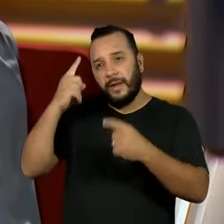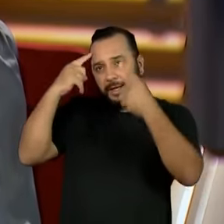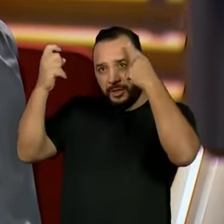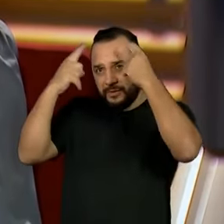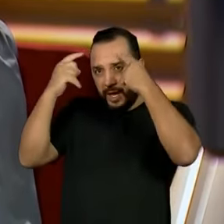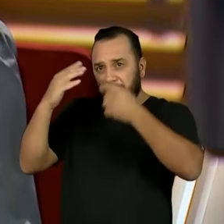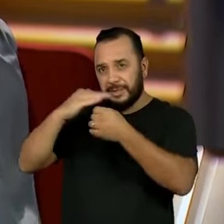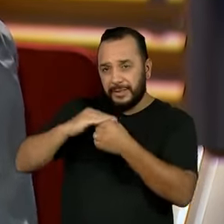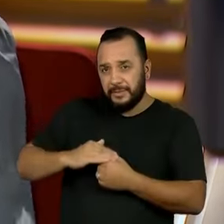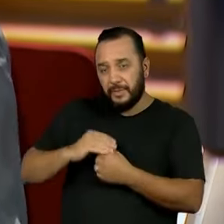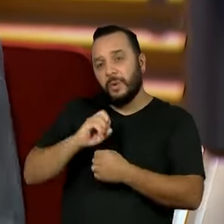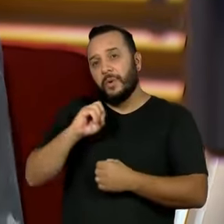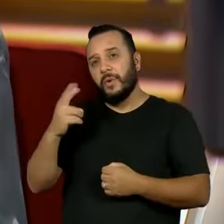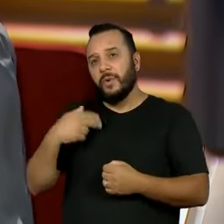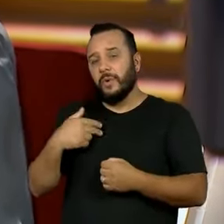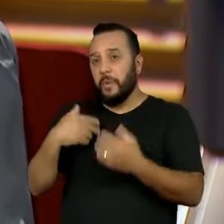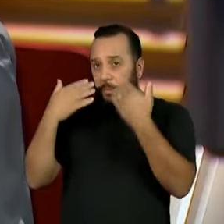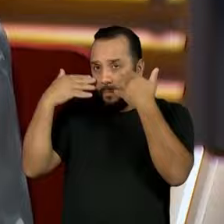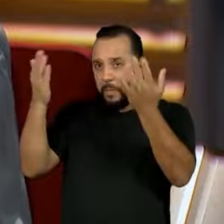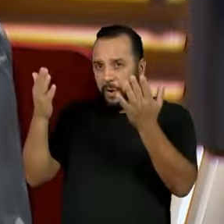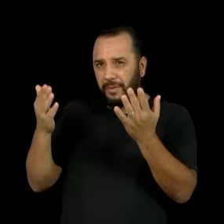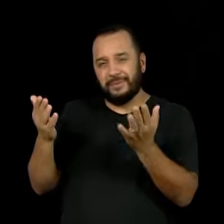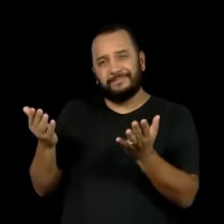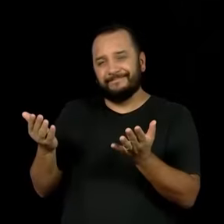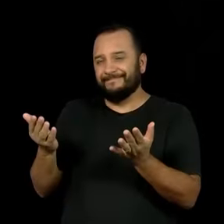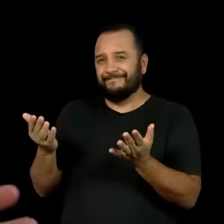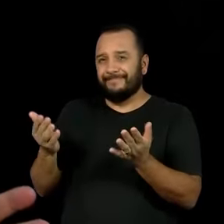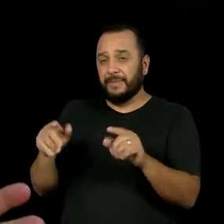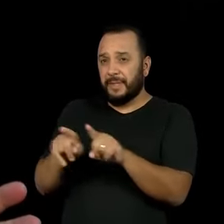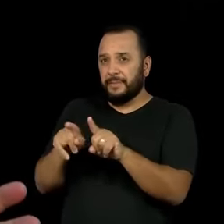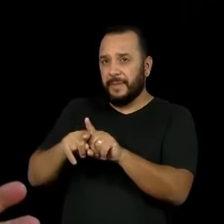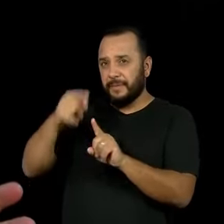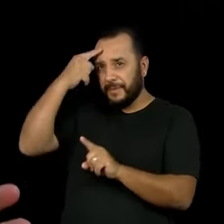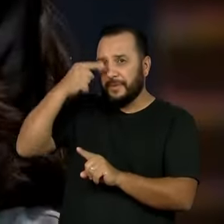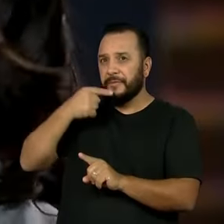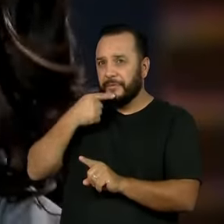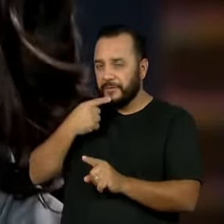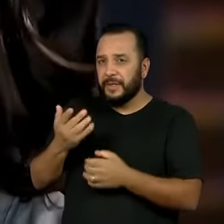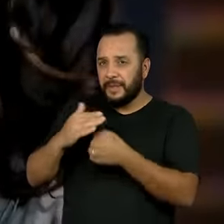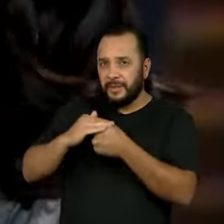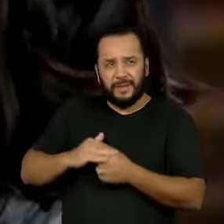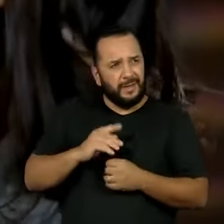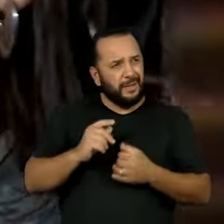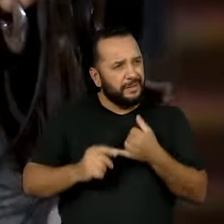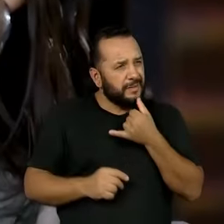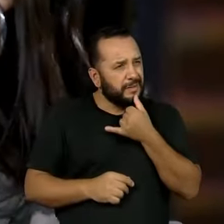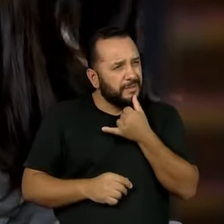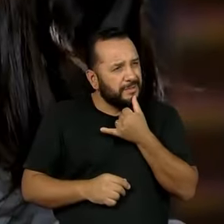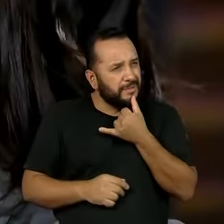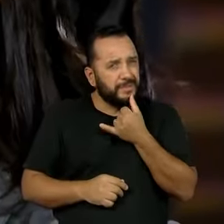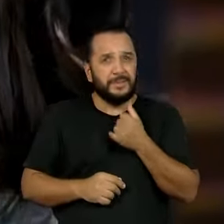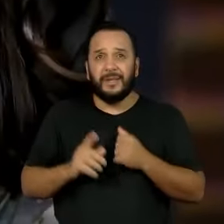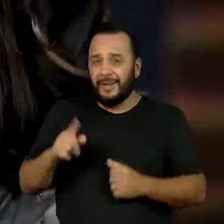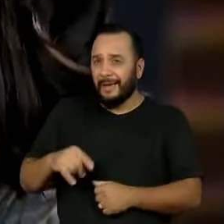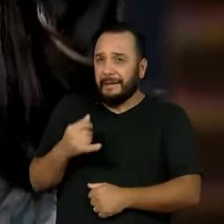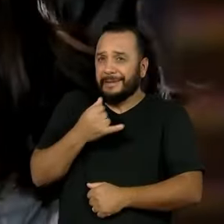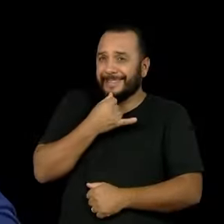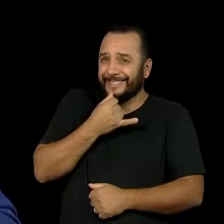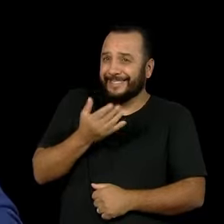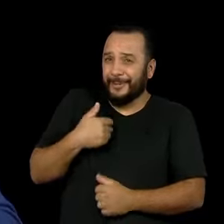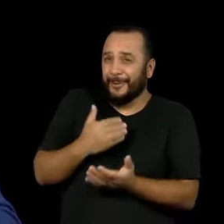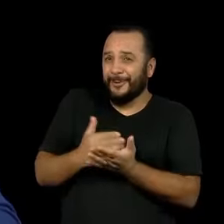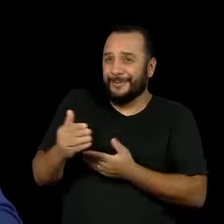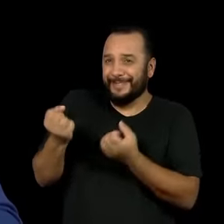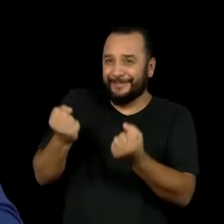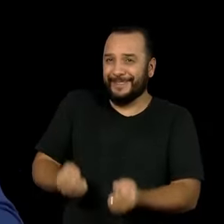inibe a nossa personalidade um pouco e mas que triste é muito triste é tristíssimo já comecei pesando G não mas